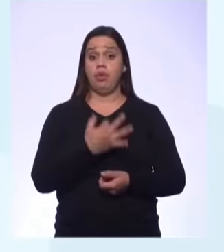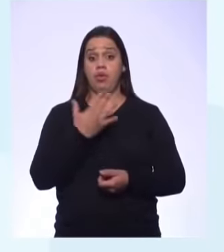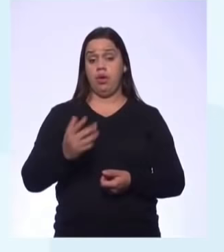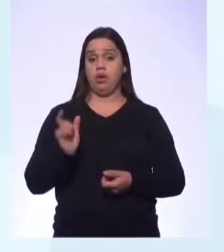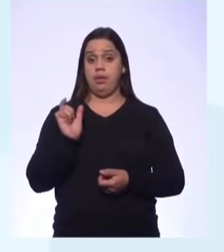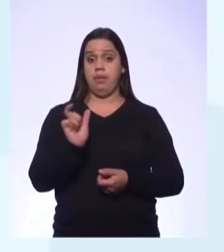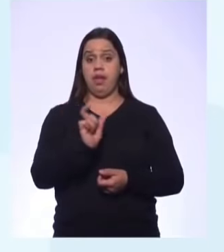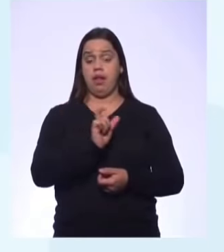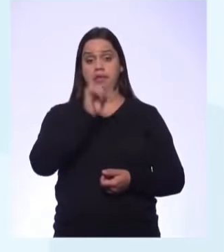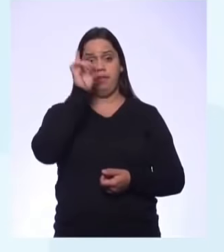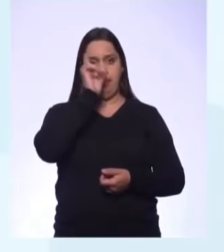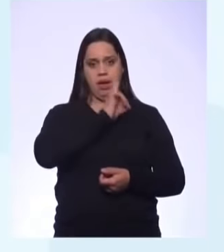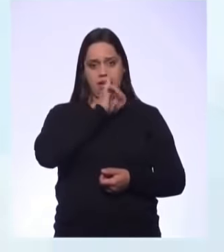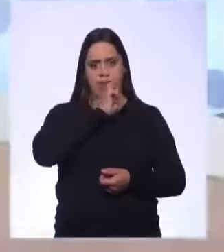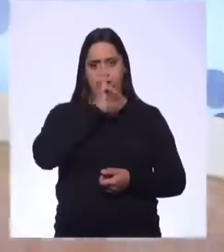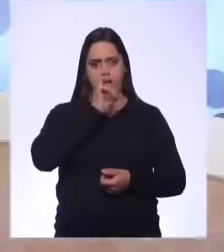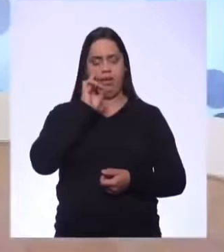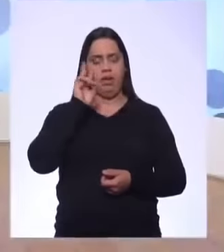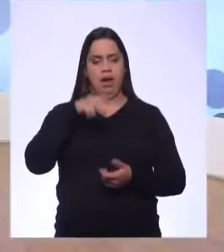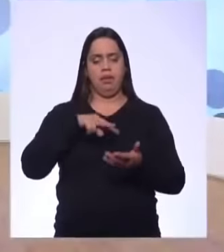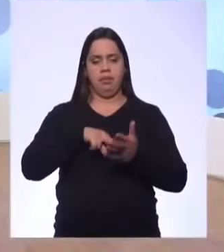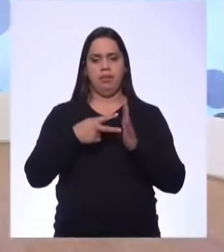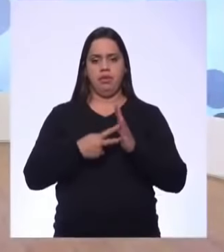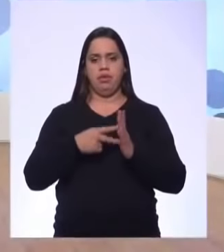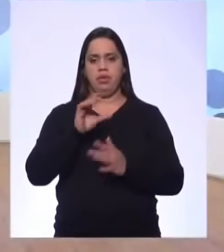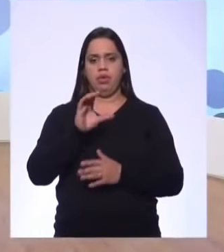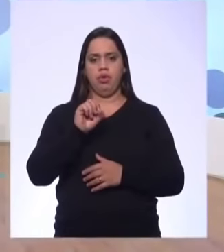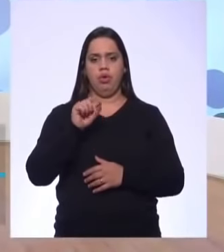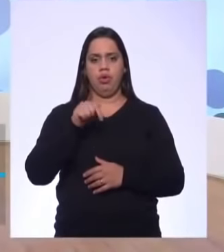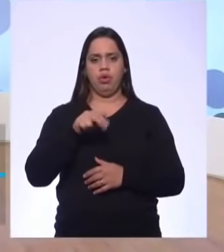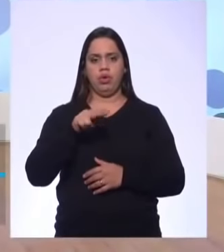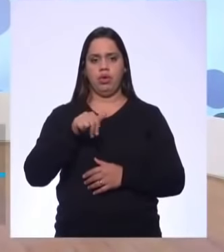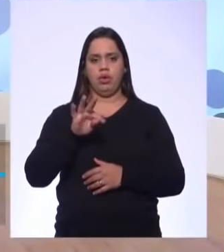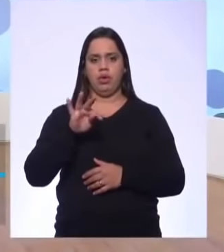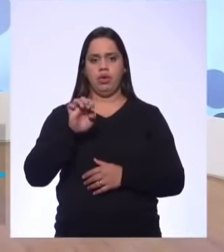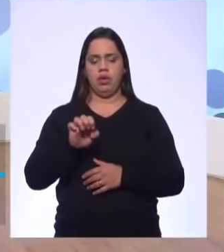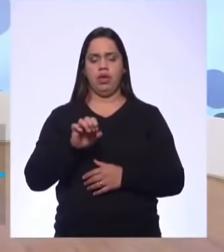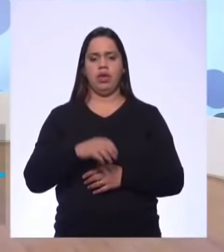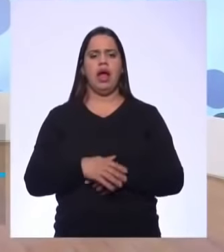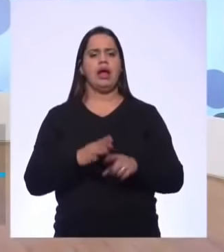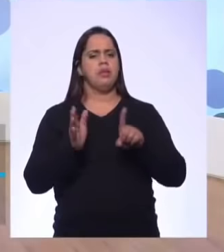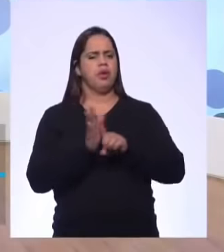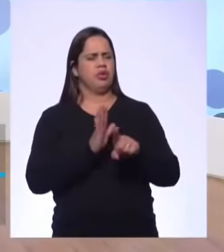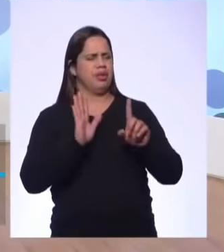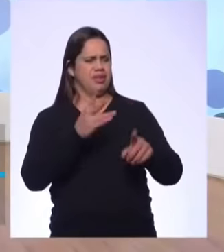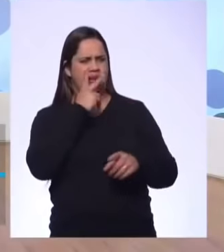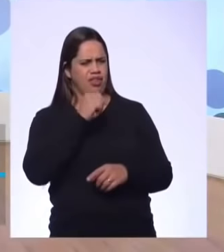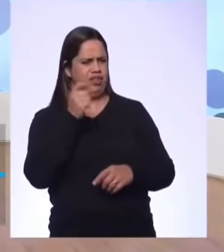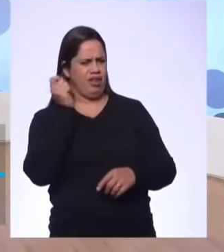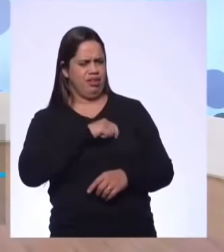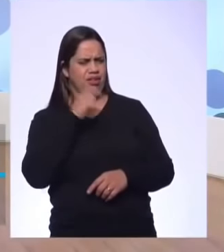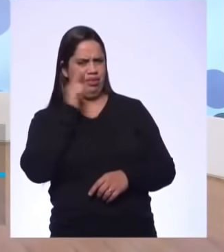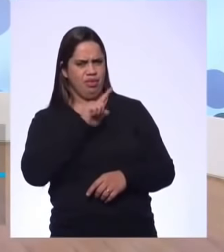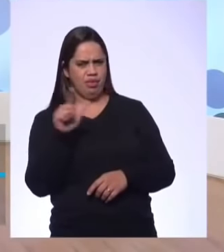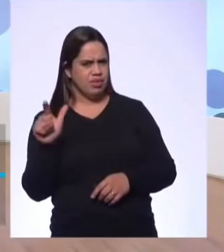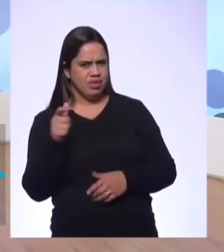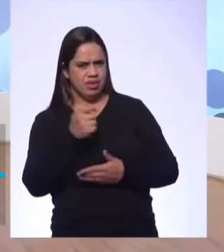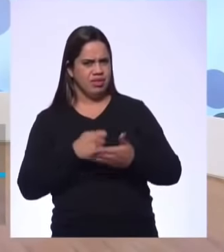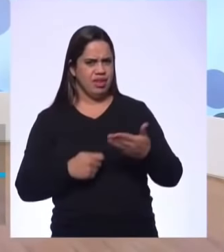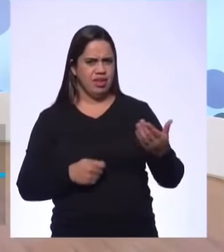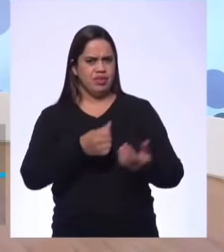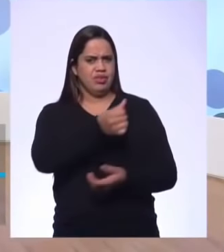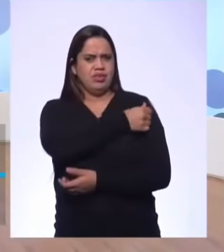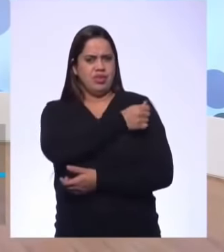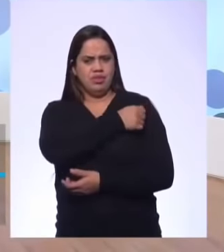cognato, né, Ed? Sim, aí o pessoal até comentou assim, mas vocês acham que a gente vai conseguir, sexto ano, ler um texto em inglês? Mas o texto, as palavras são parecidas com o